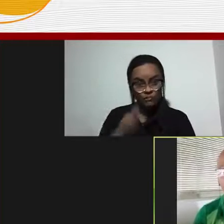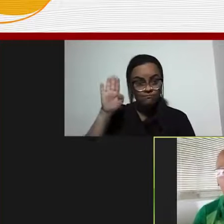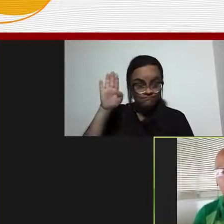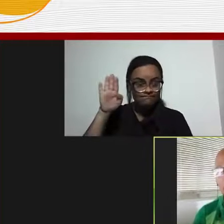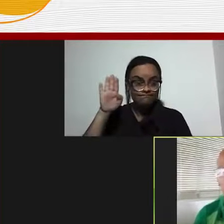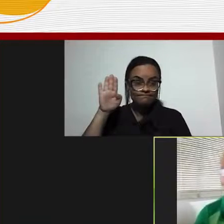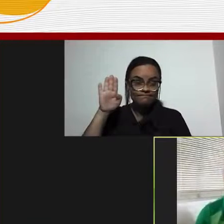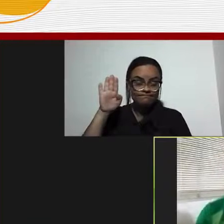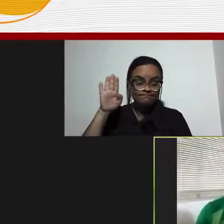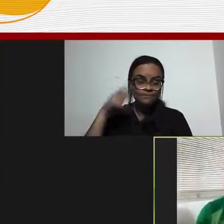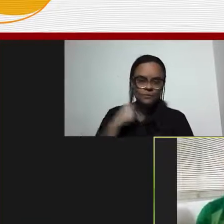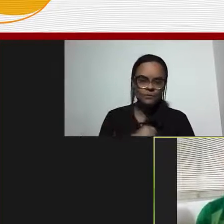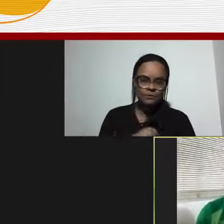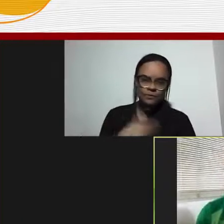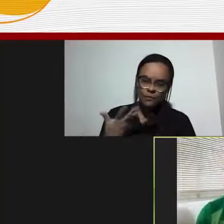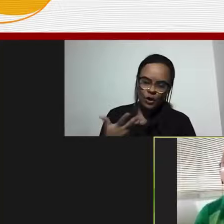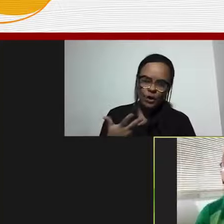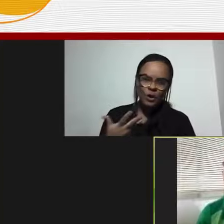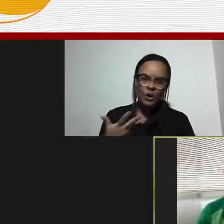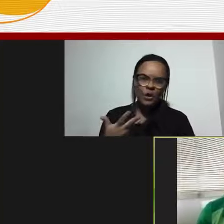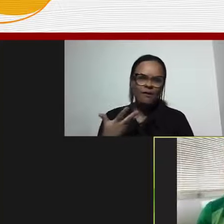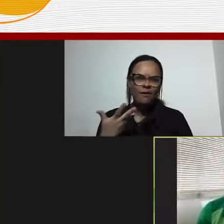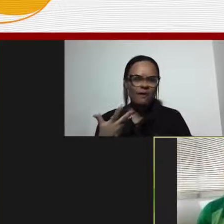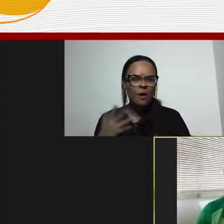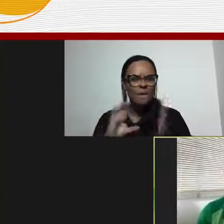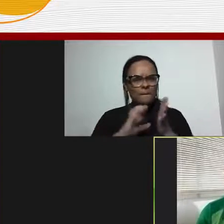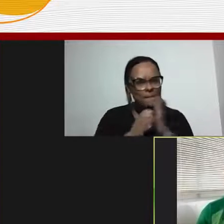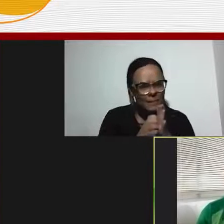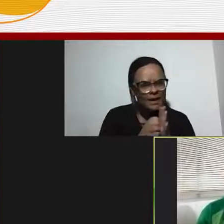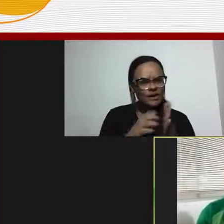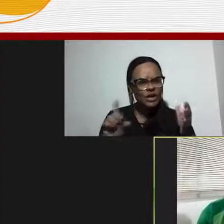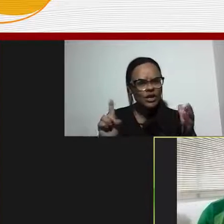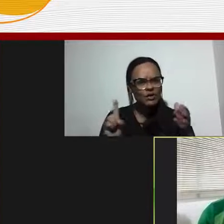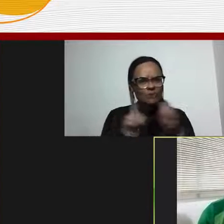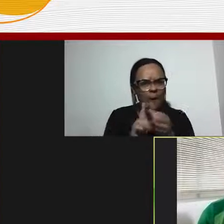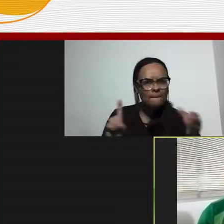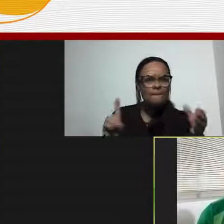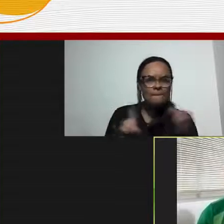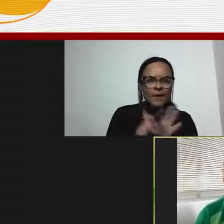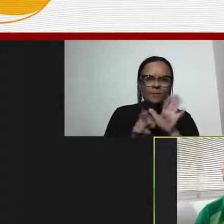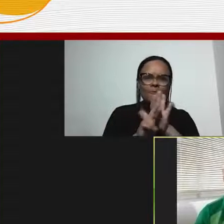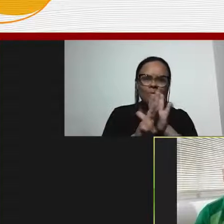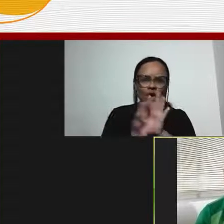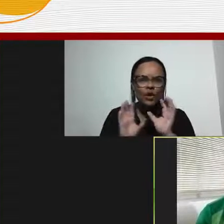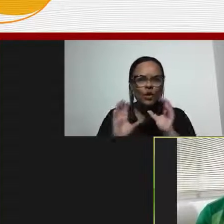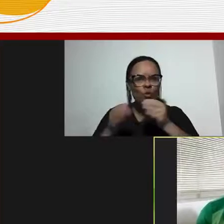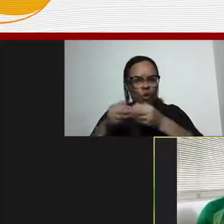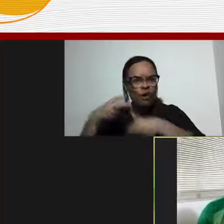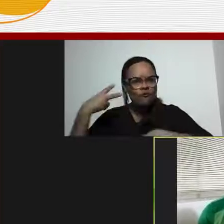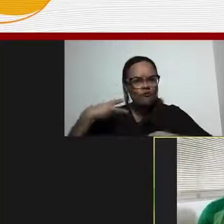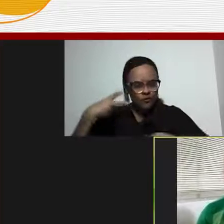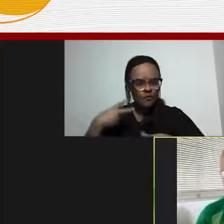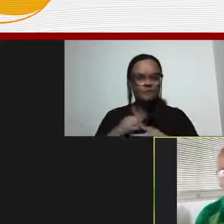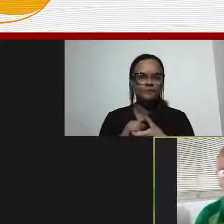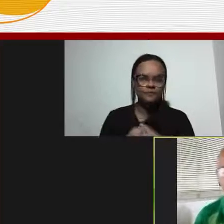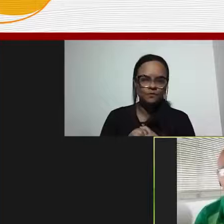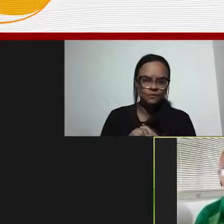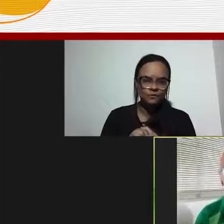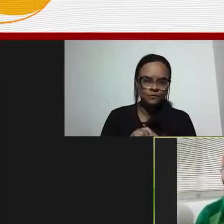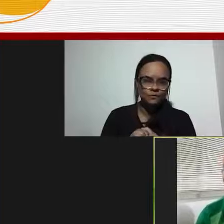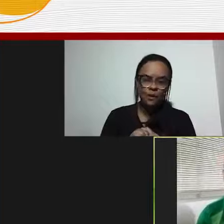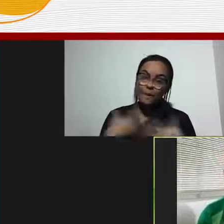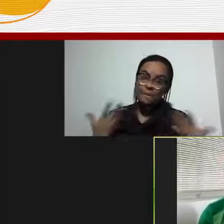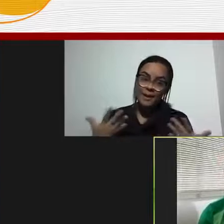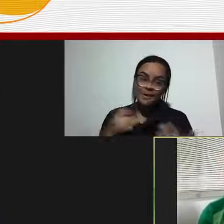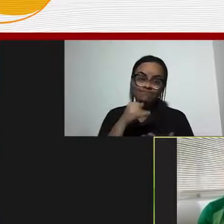essa solicitação. Pô, você tem que vir como candidato, ser nosso representante lá na Câmara de Vereadores. Eu vim, infelizmente,